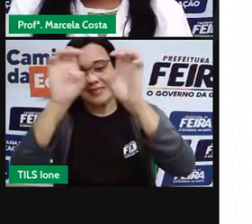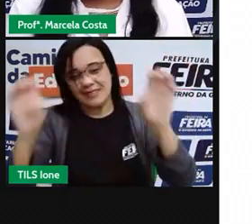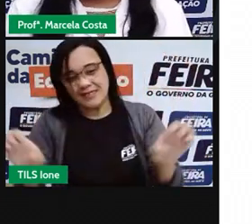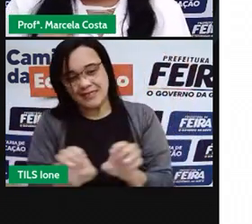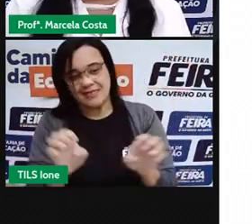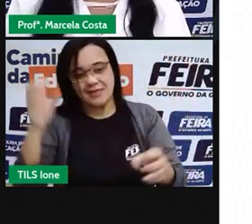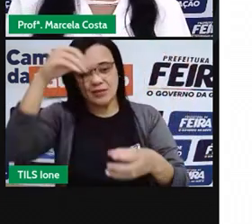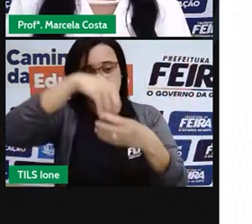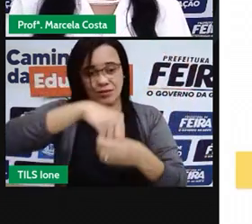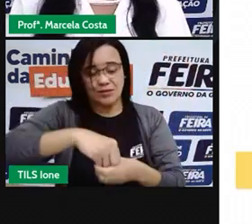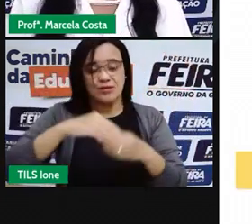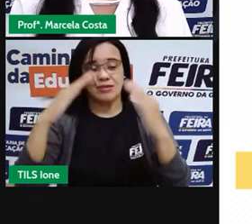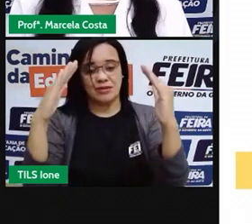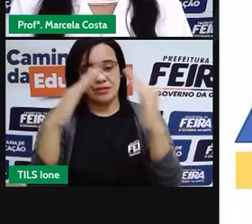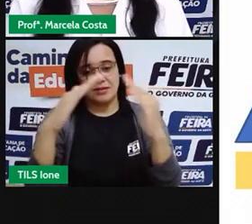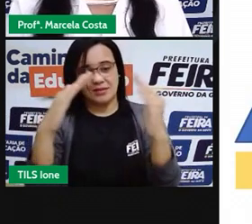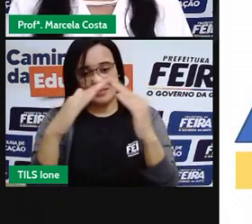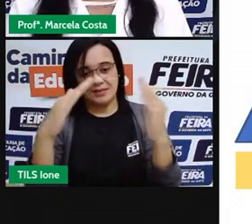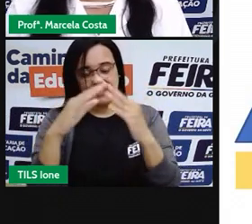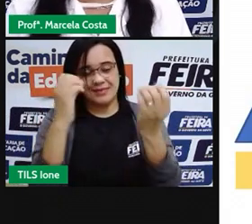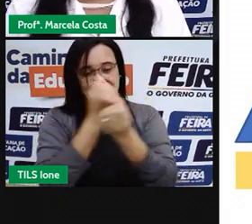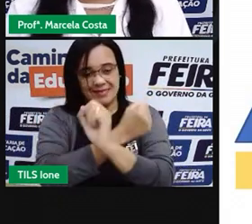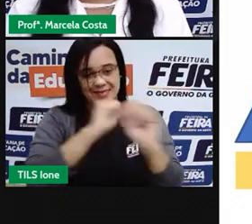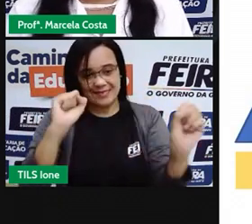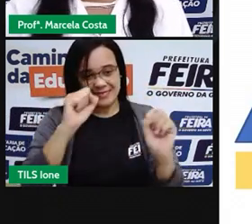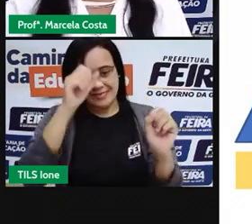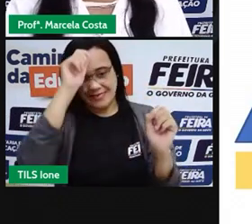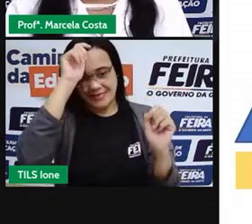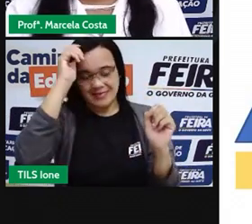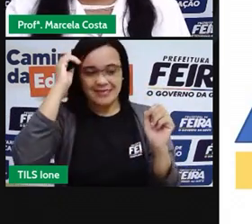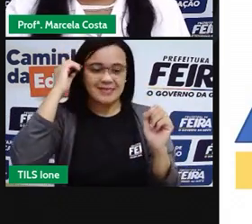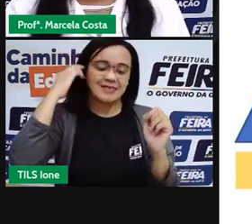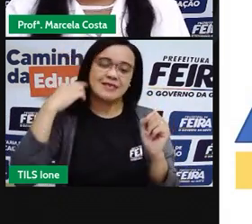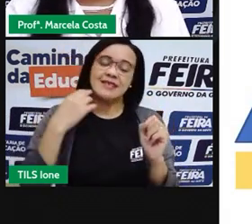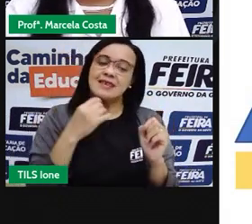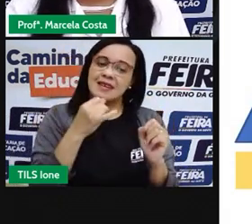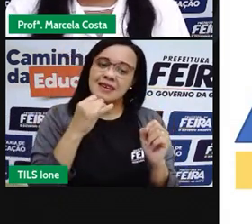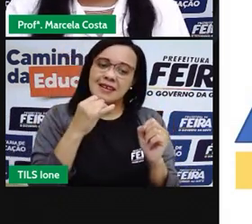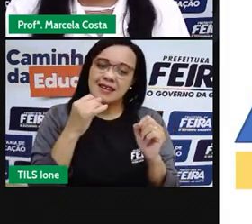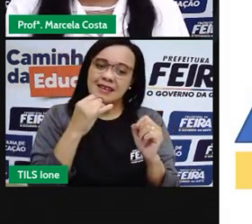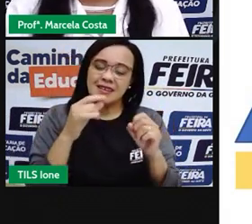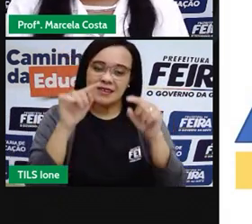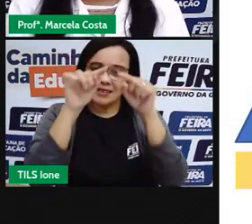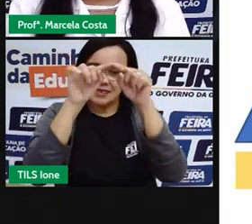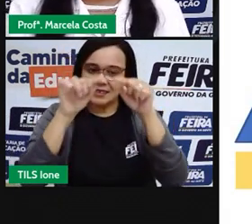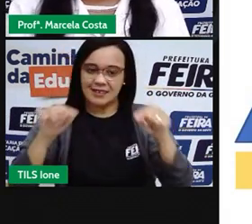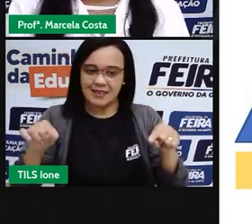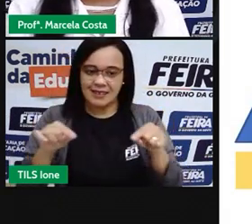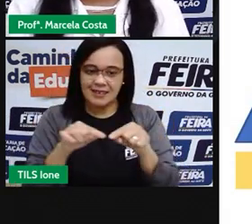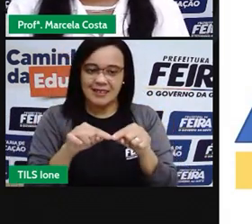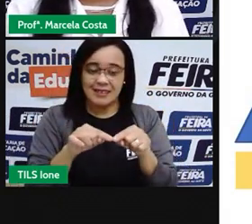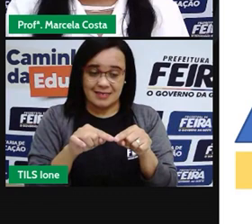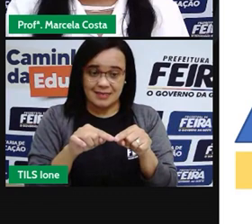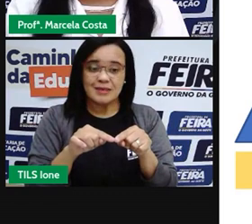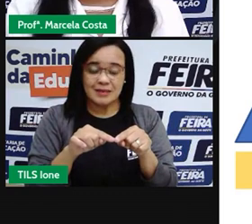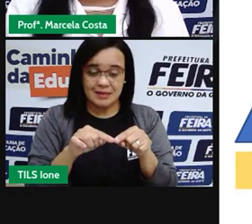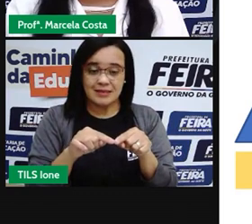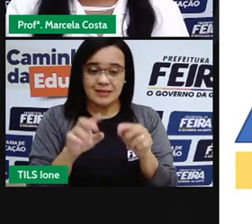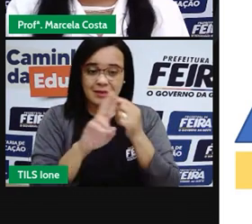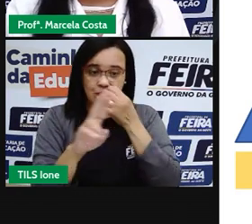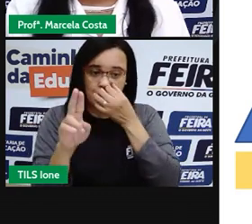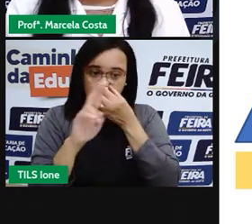casarão. São essas aqui. O triângulo, que vai ter esse formato, tá vendo? De